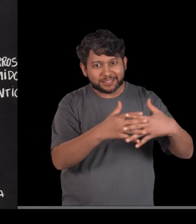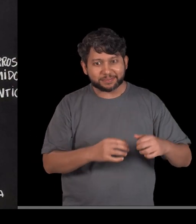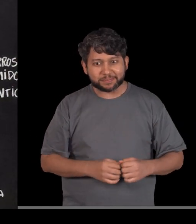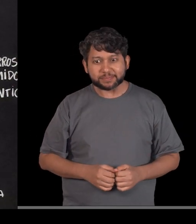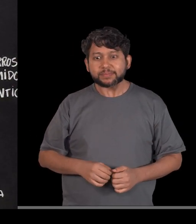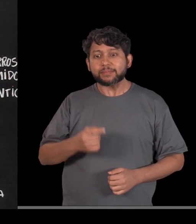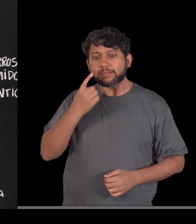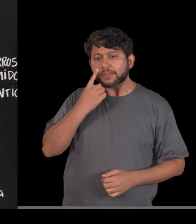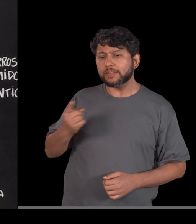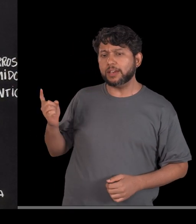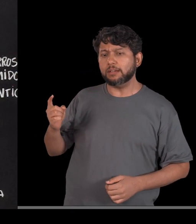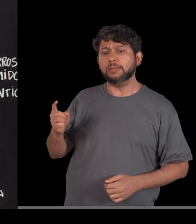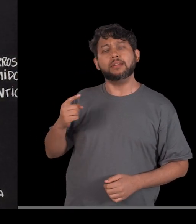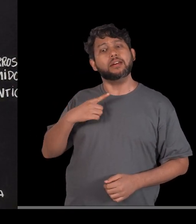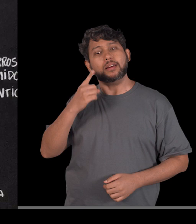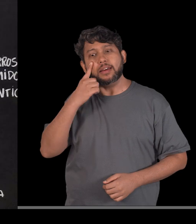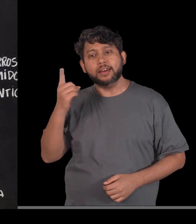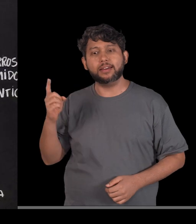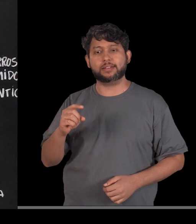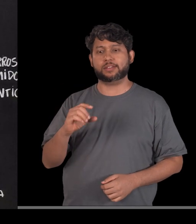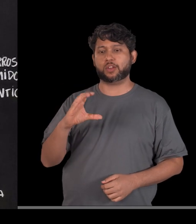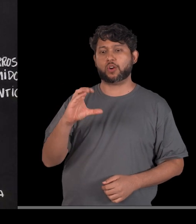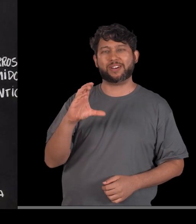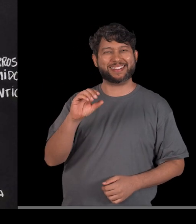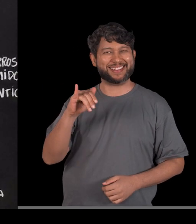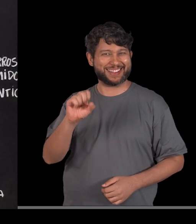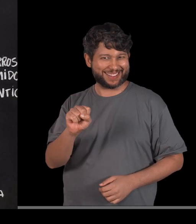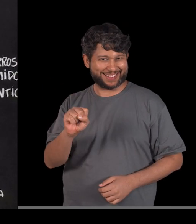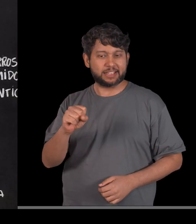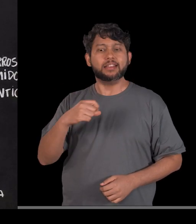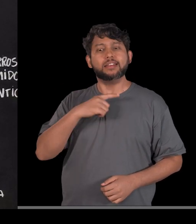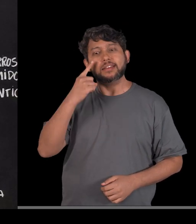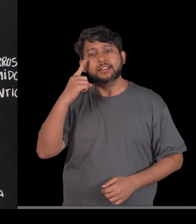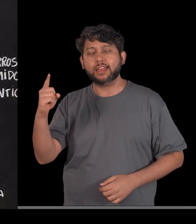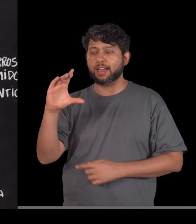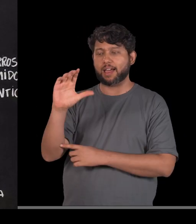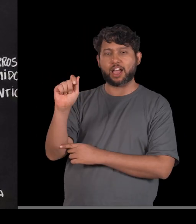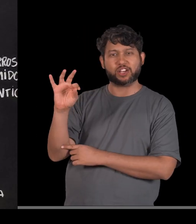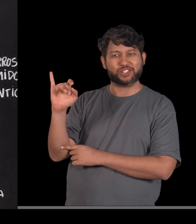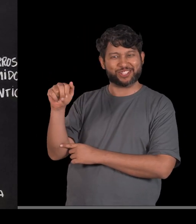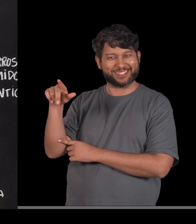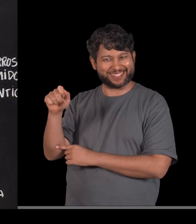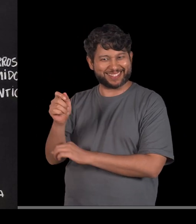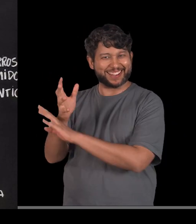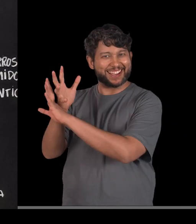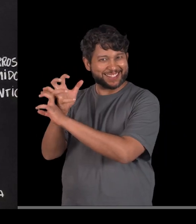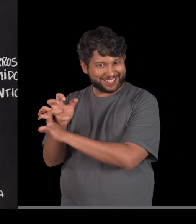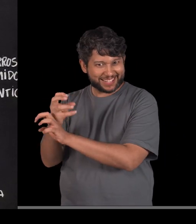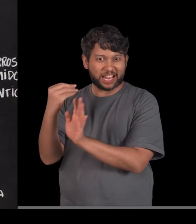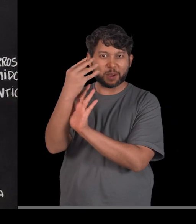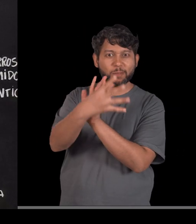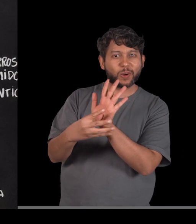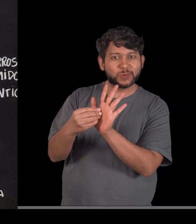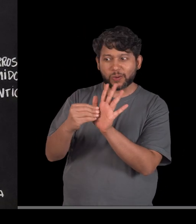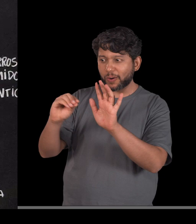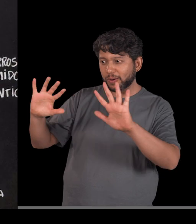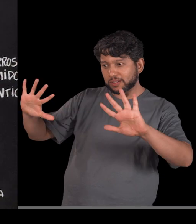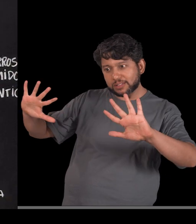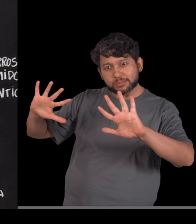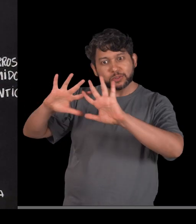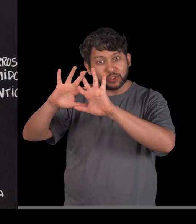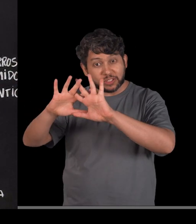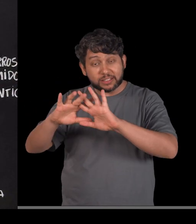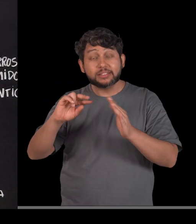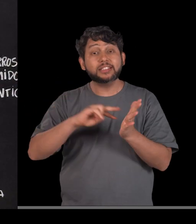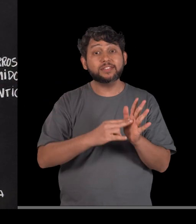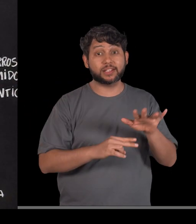e o domínio da Caatinga. Essas faixas de transição apresentam as características dos domínios que estão ao seu